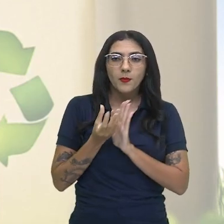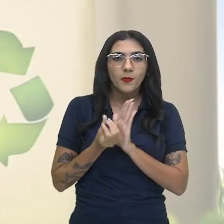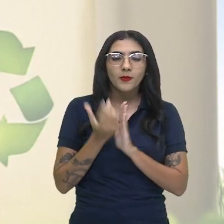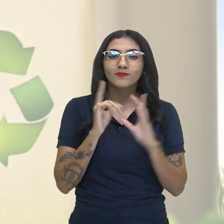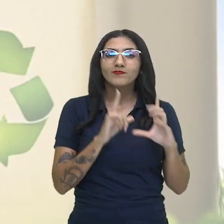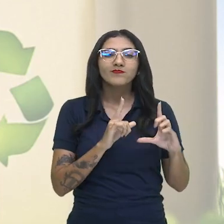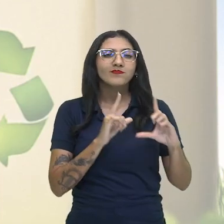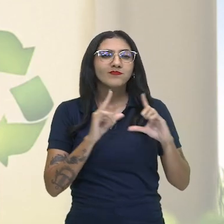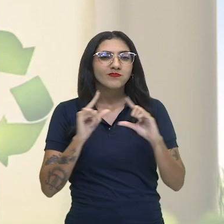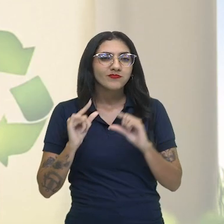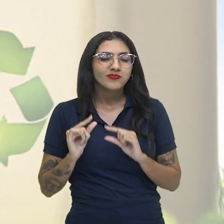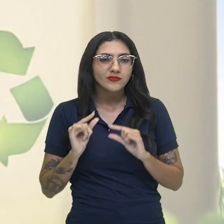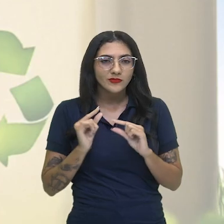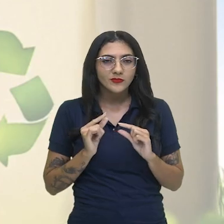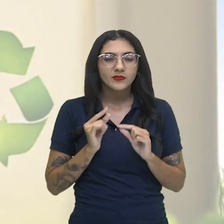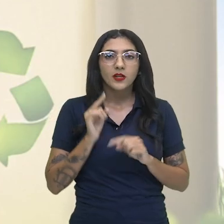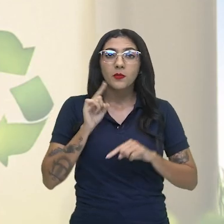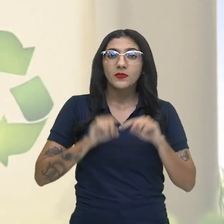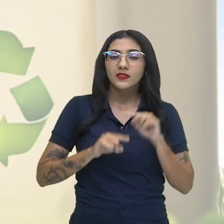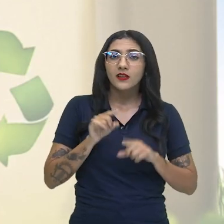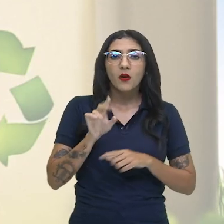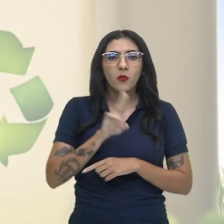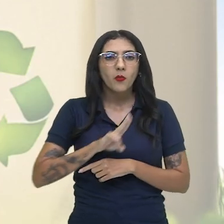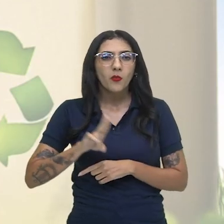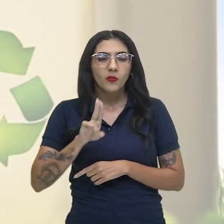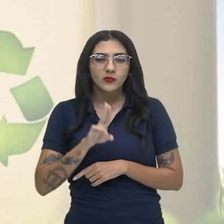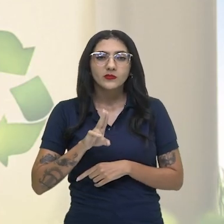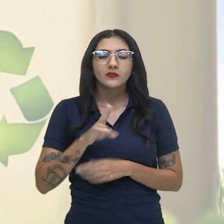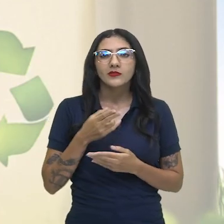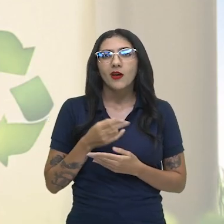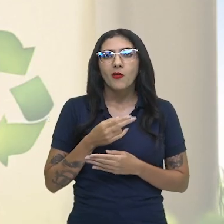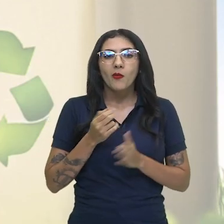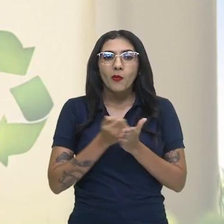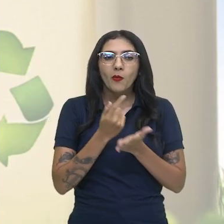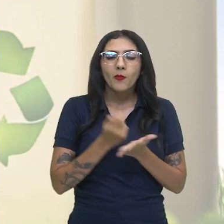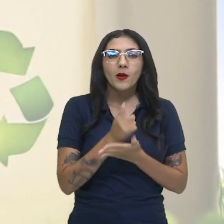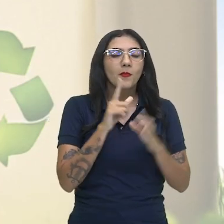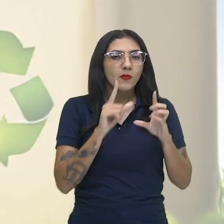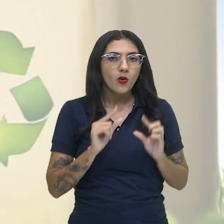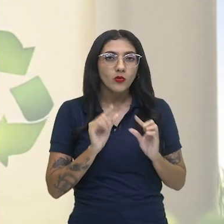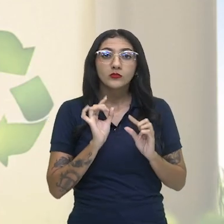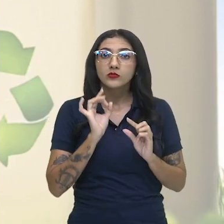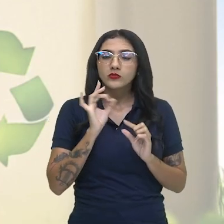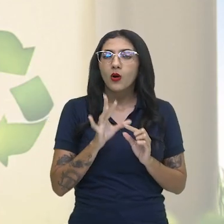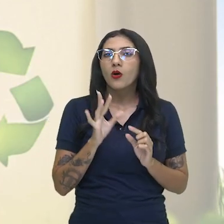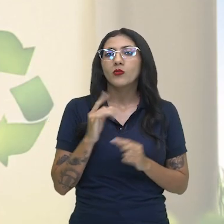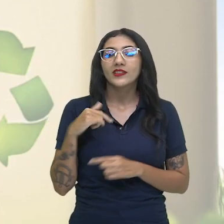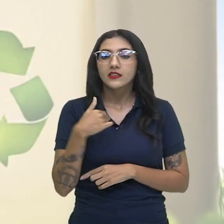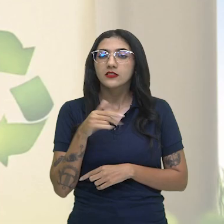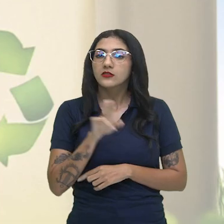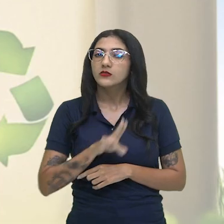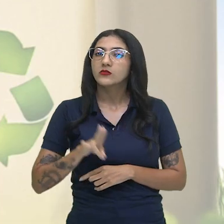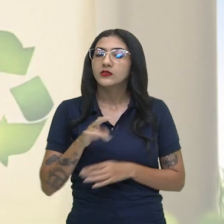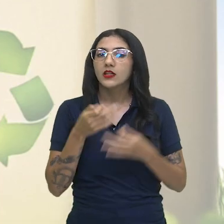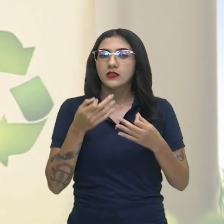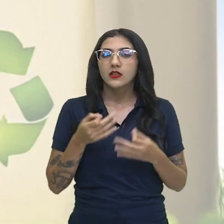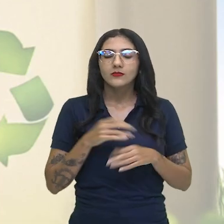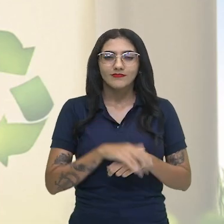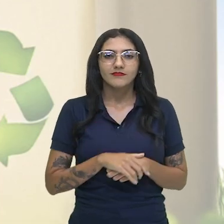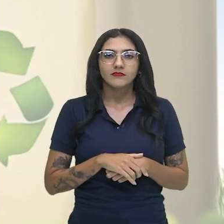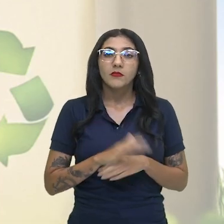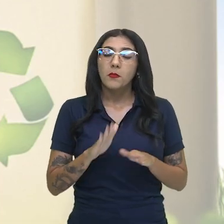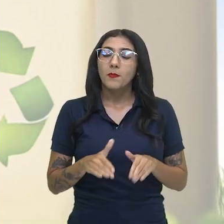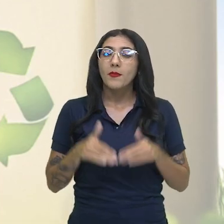resíduos através da redução do consumo, quer dizer, consumir menos, né? Consumir só aquilo que você precisa. Preferencie